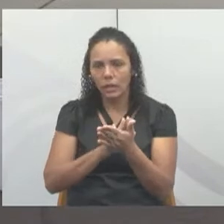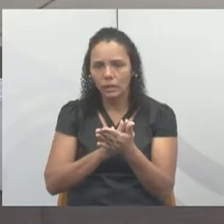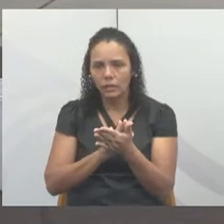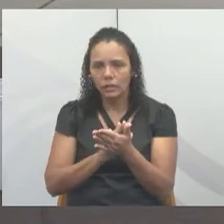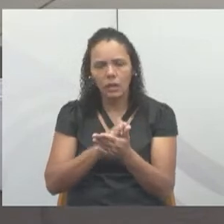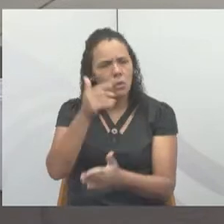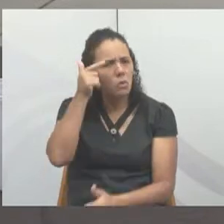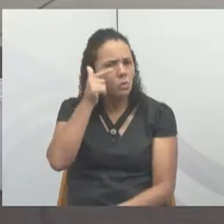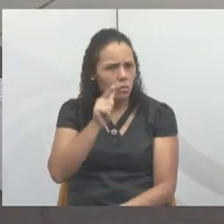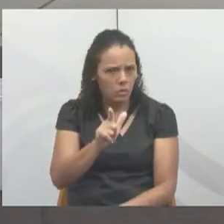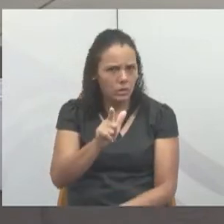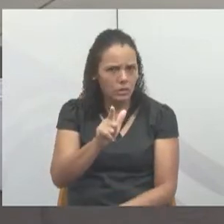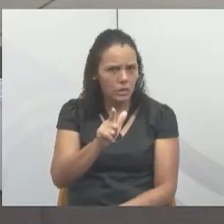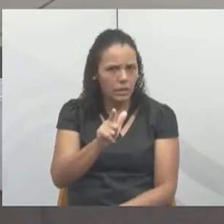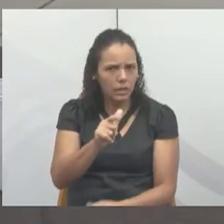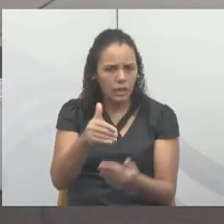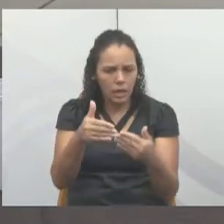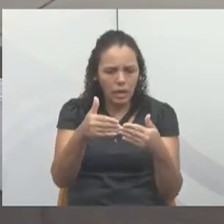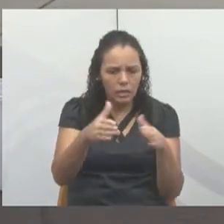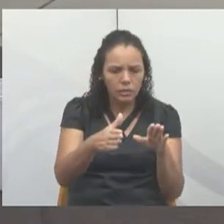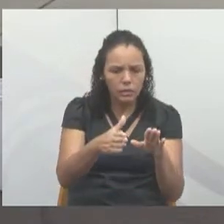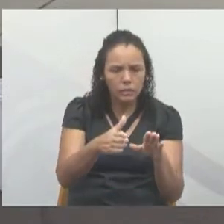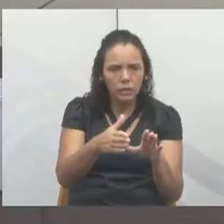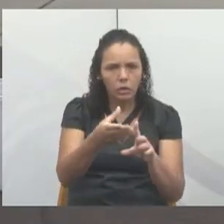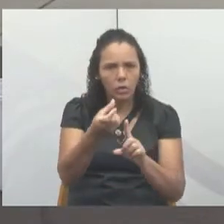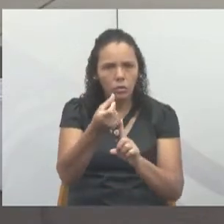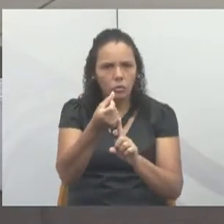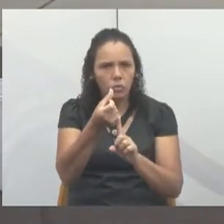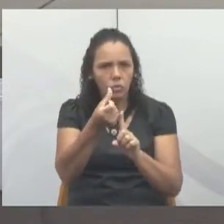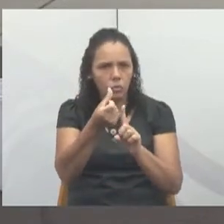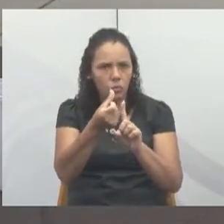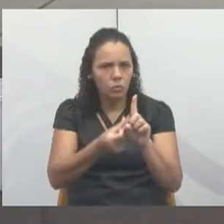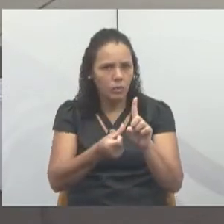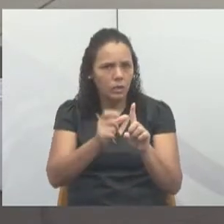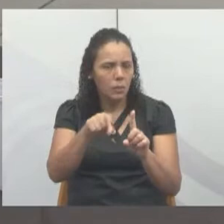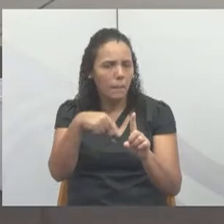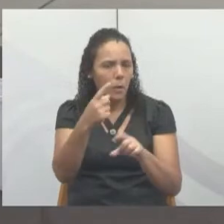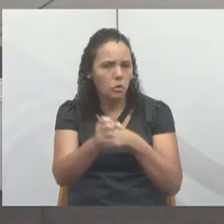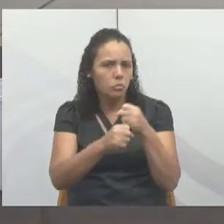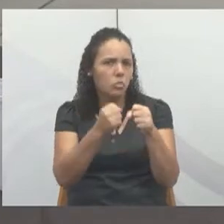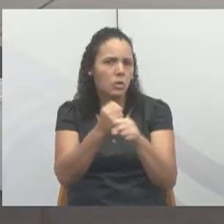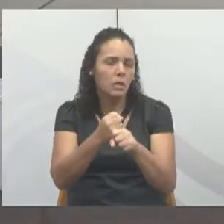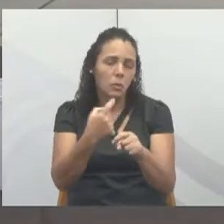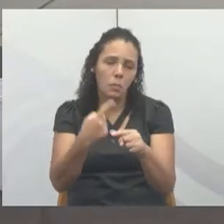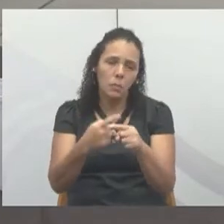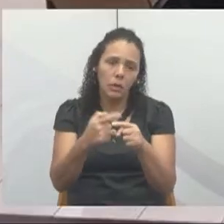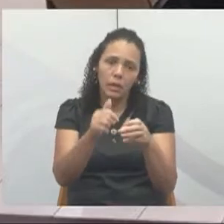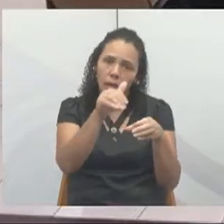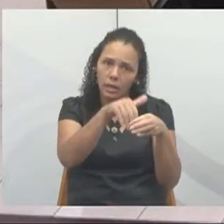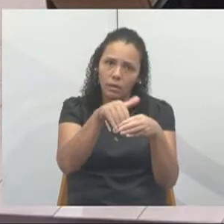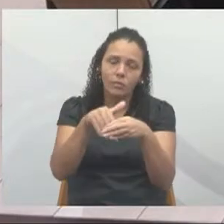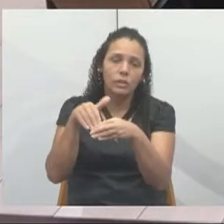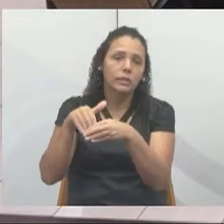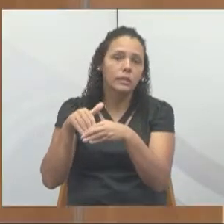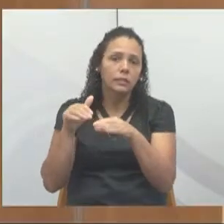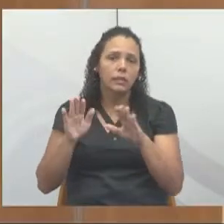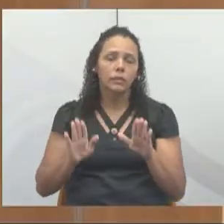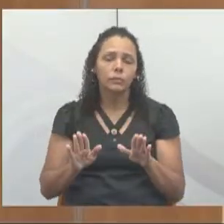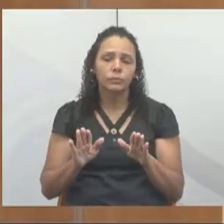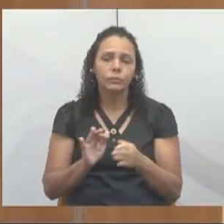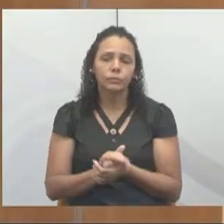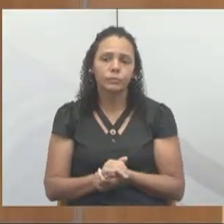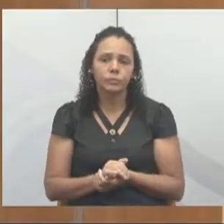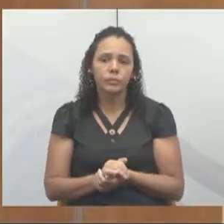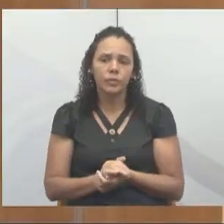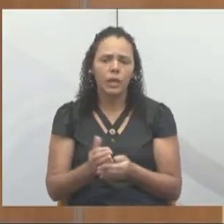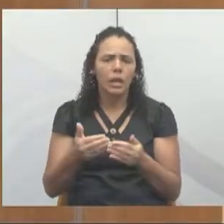inaugurado no mês de eleição, o ano que vem? O prazo, acho que é abril, as inaugurações